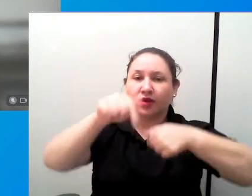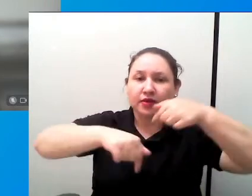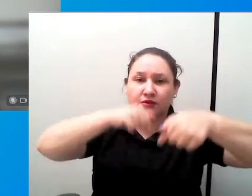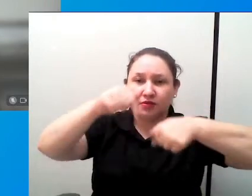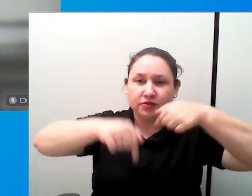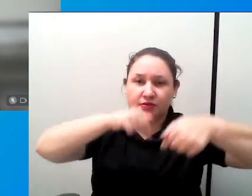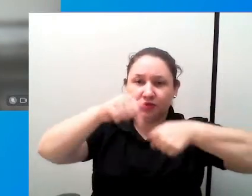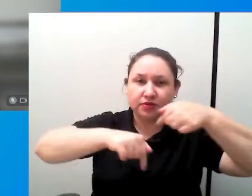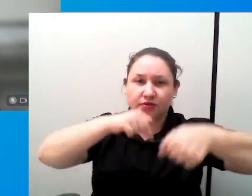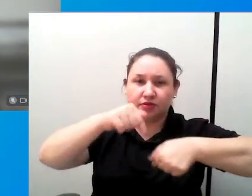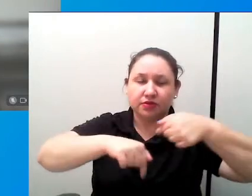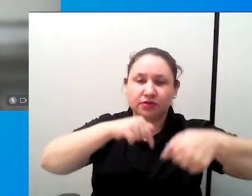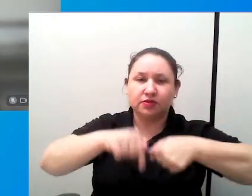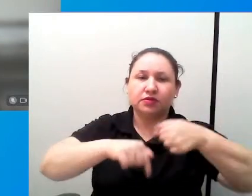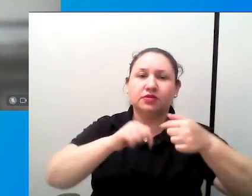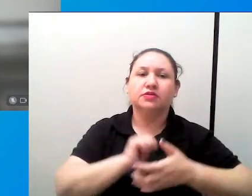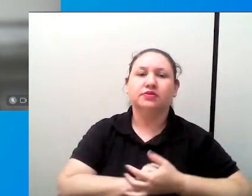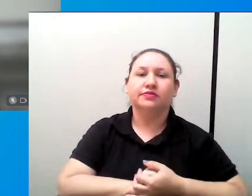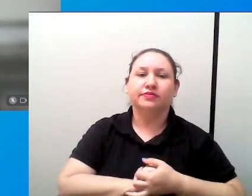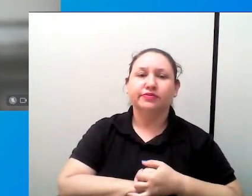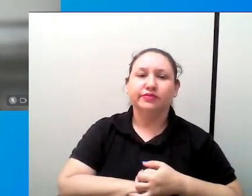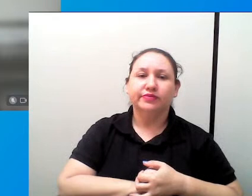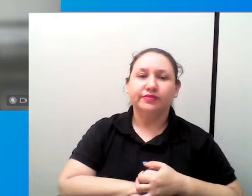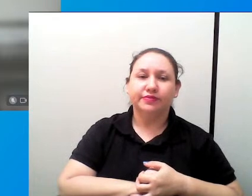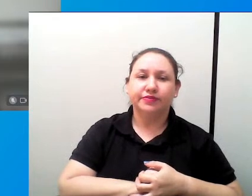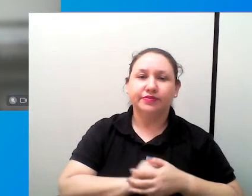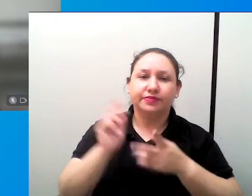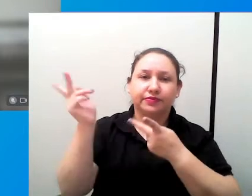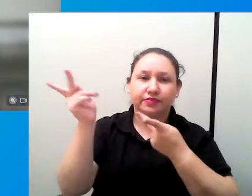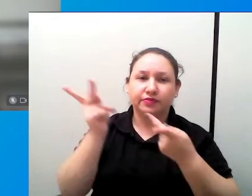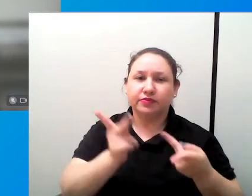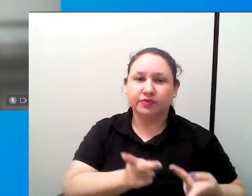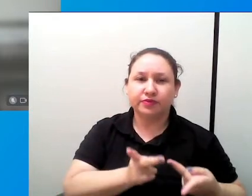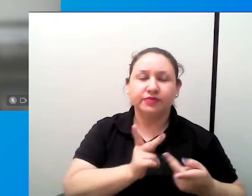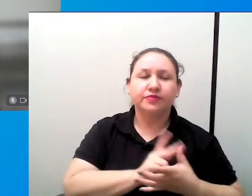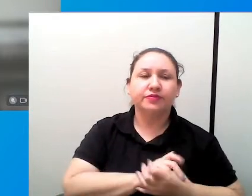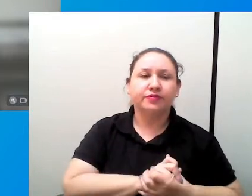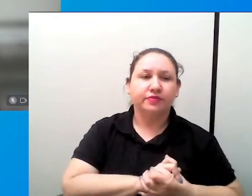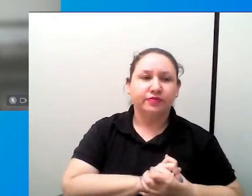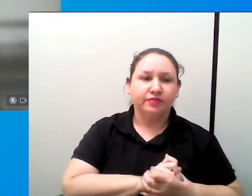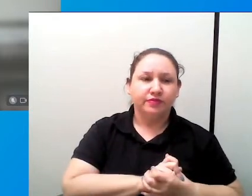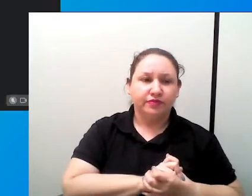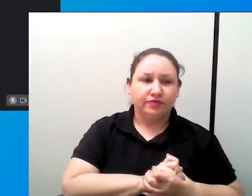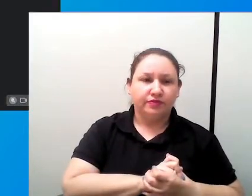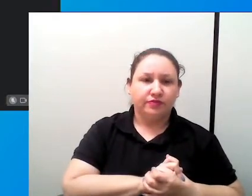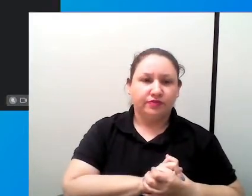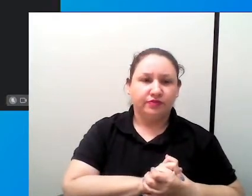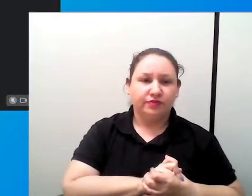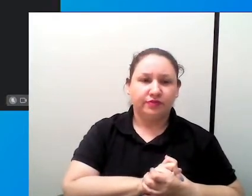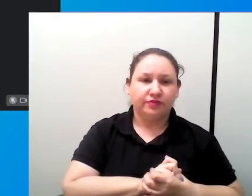Luiz Américo Vale. Professor Luiz Américo, fica à vontade.